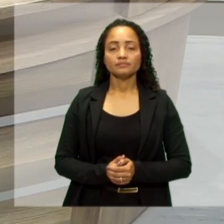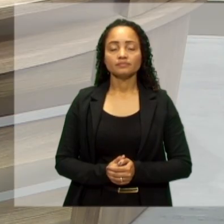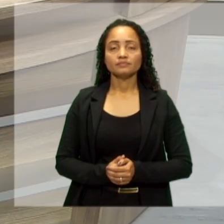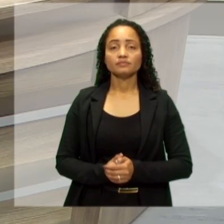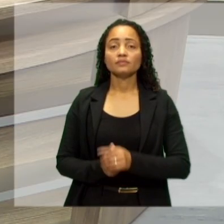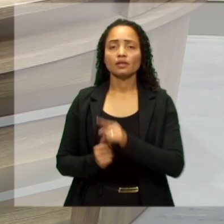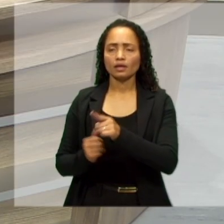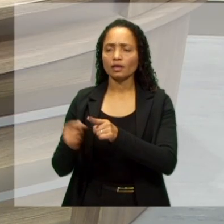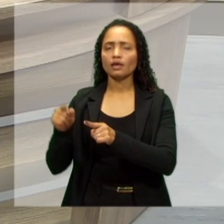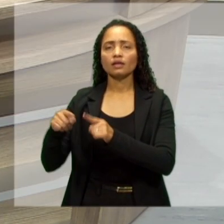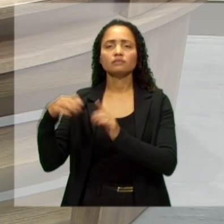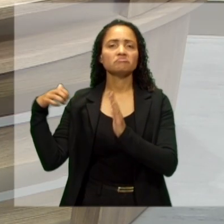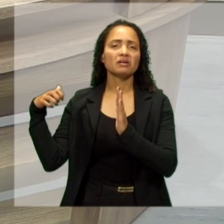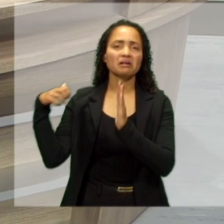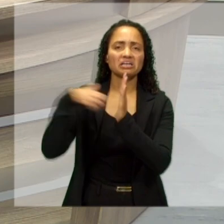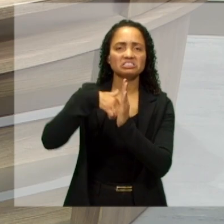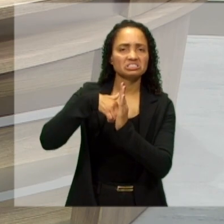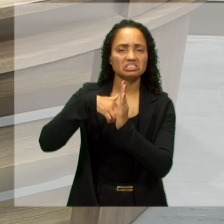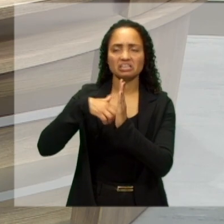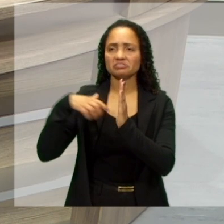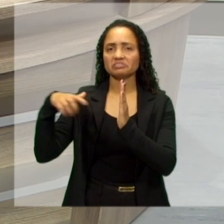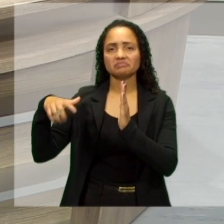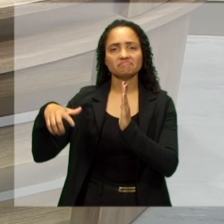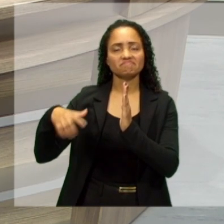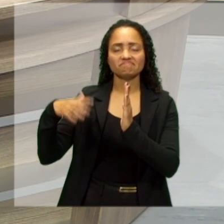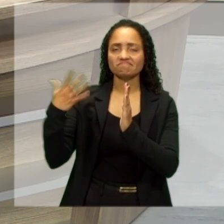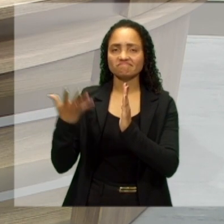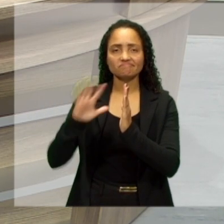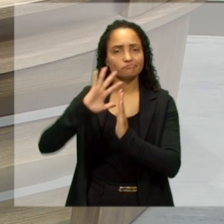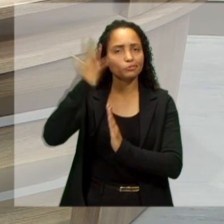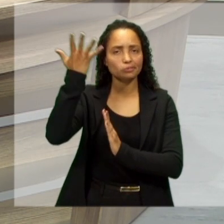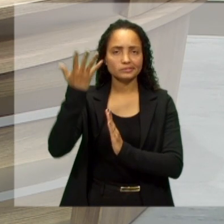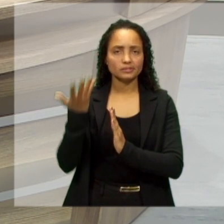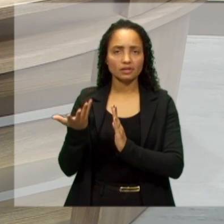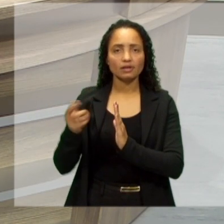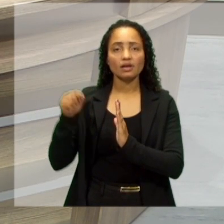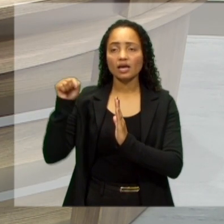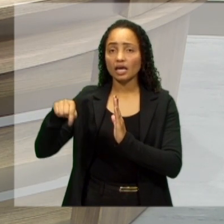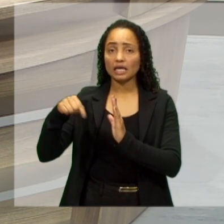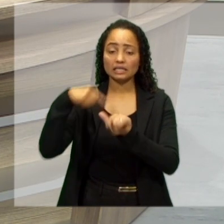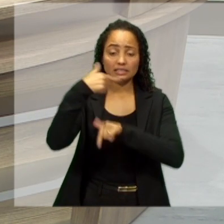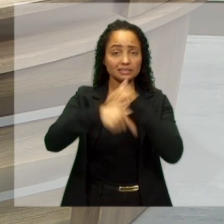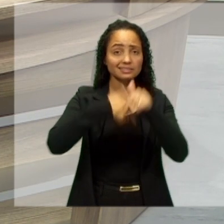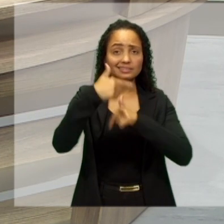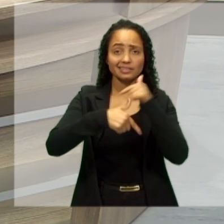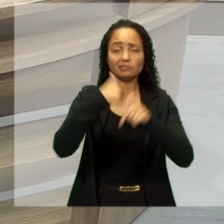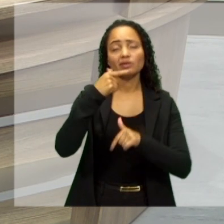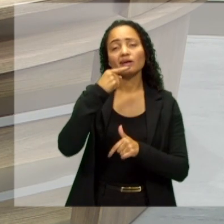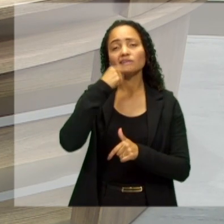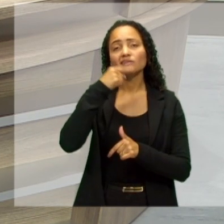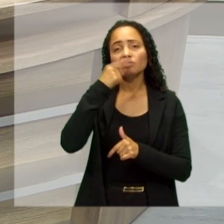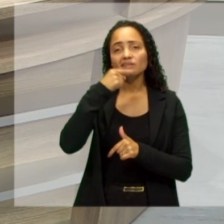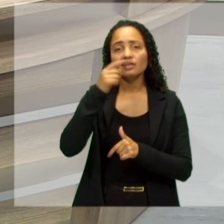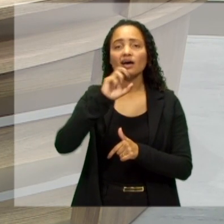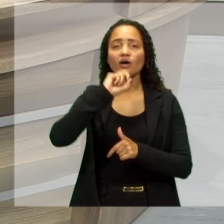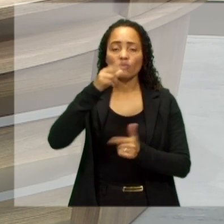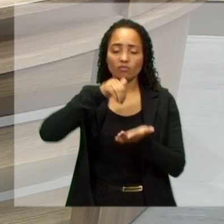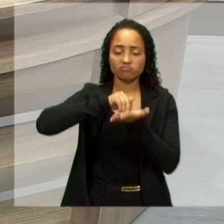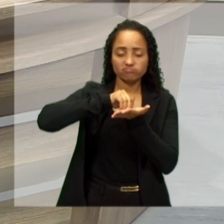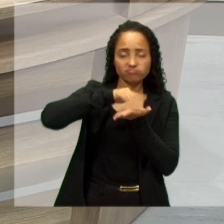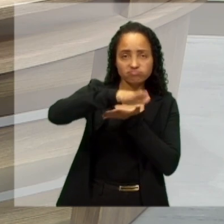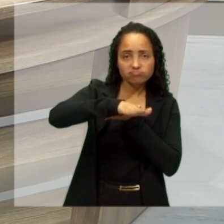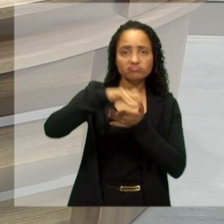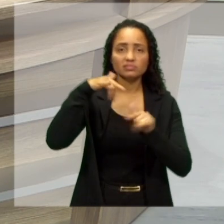sofreu um acidente qualquer, ficou impossibilitada de continuar trabalhando, ou foi demitida,